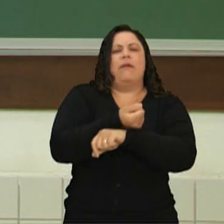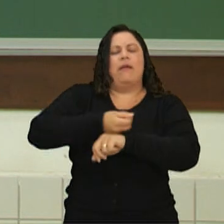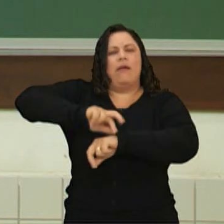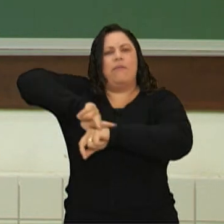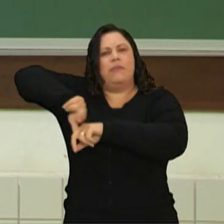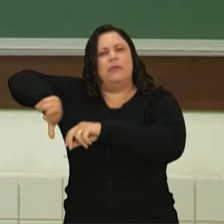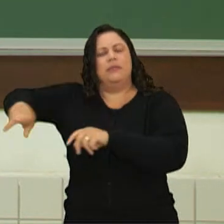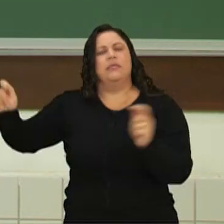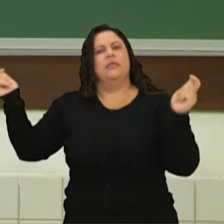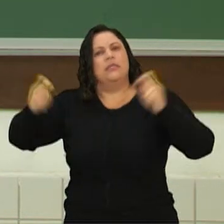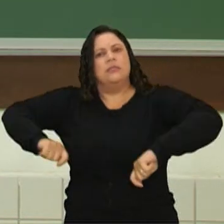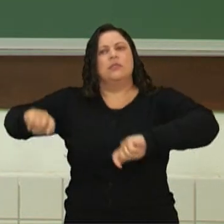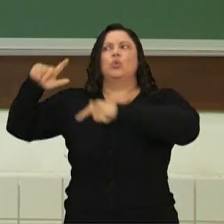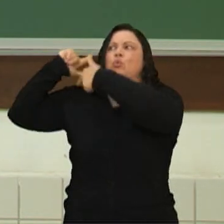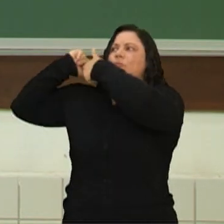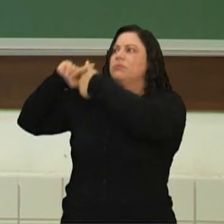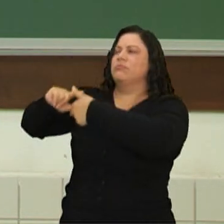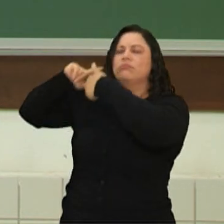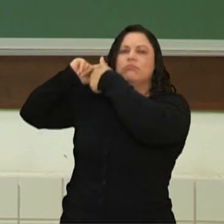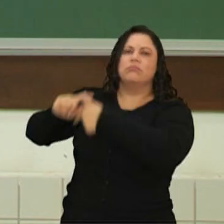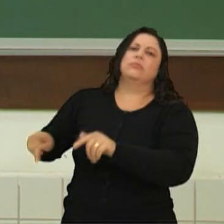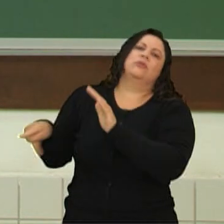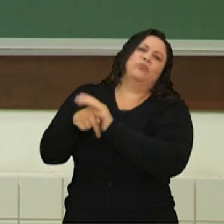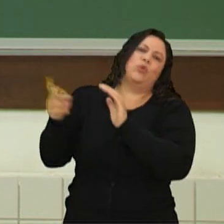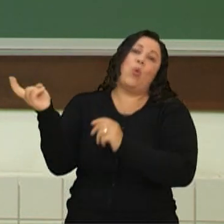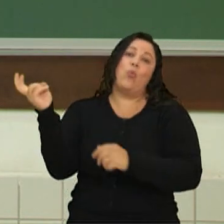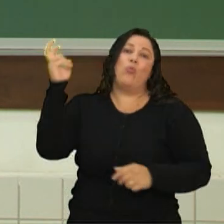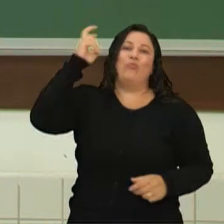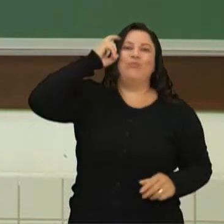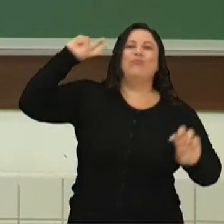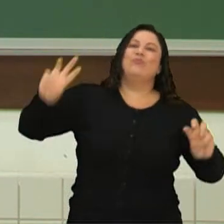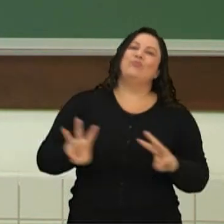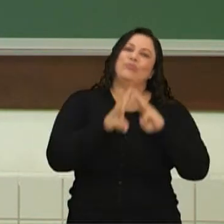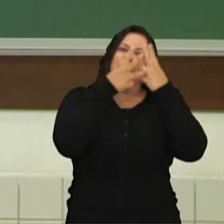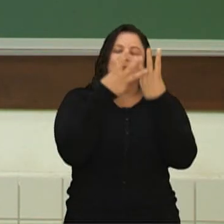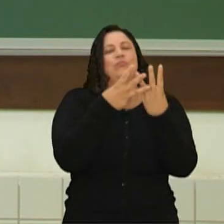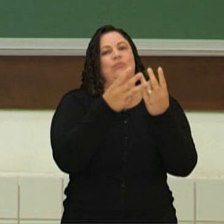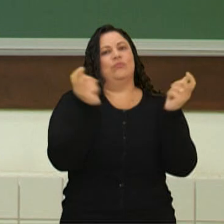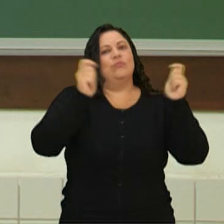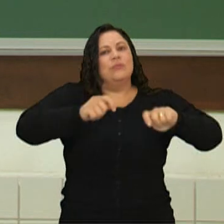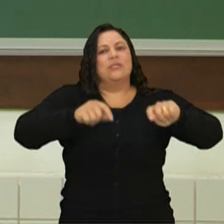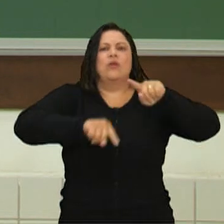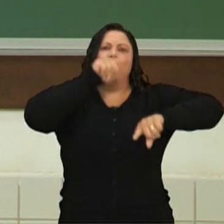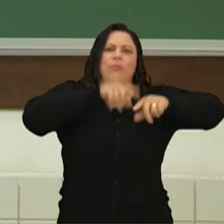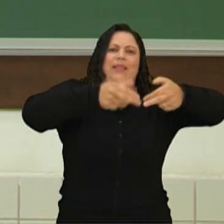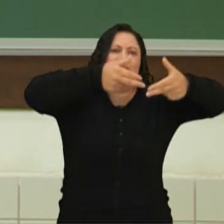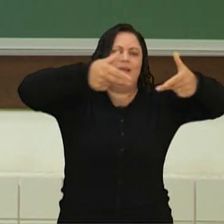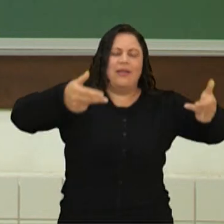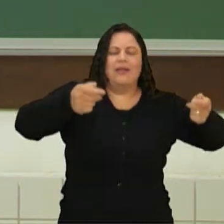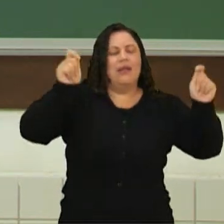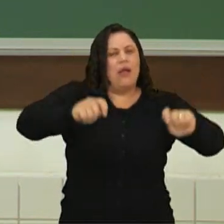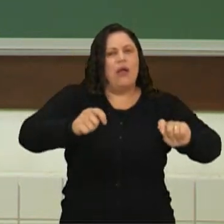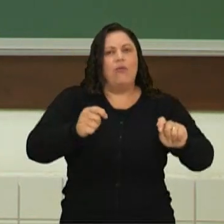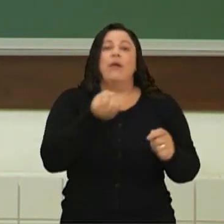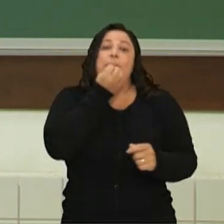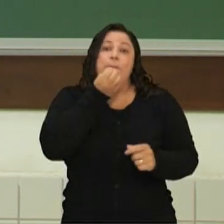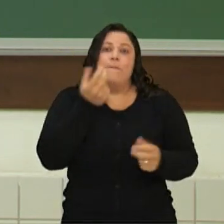tá? Vem de uma tradição judaica de dizer que o material é bom da mesma forma que o